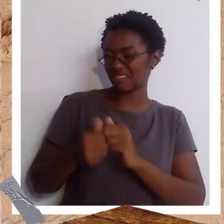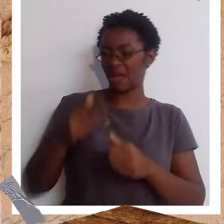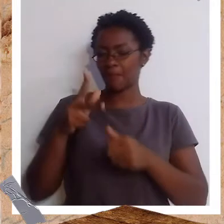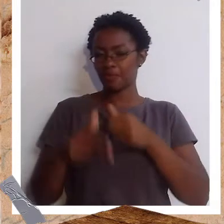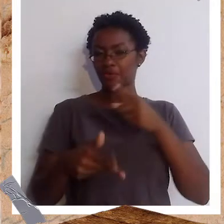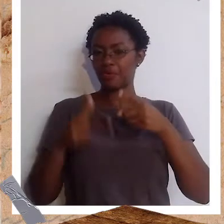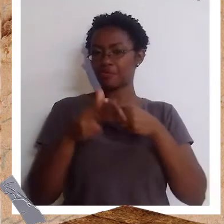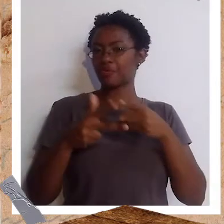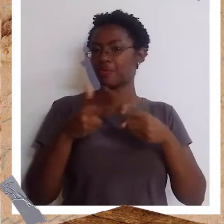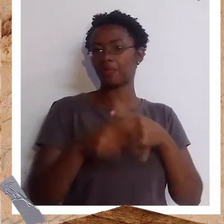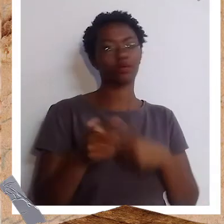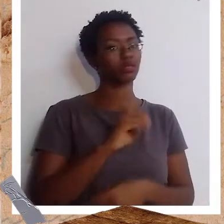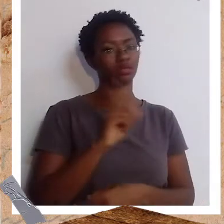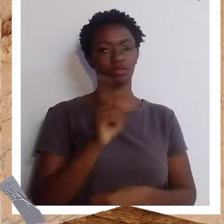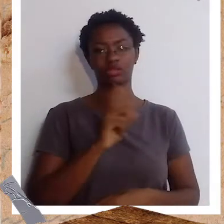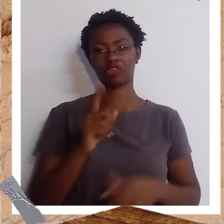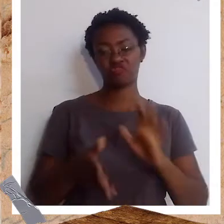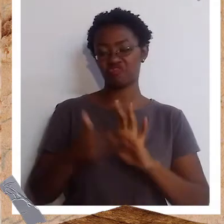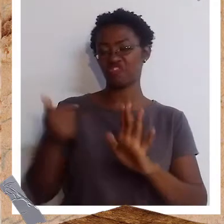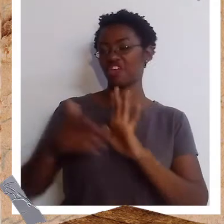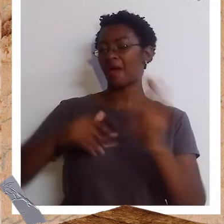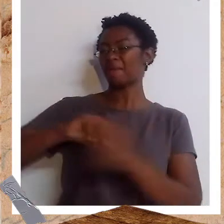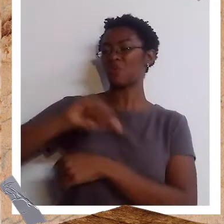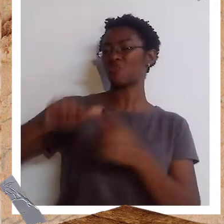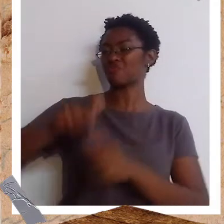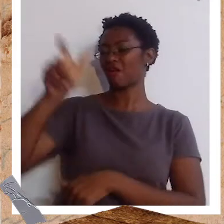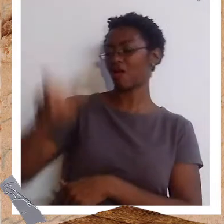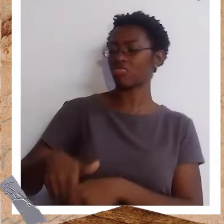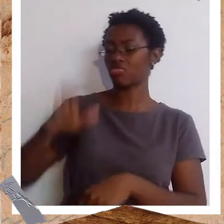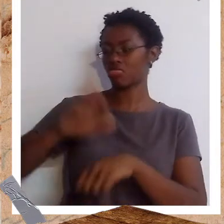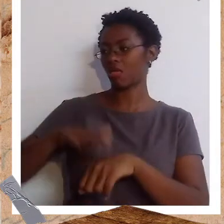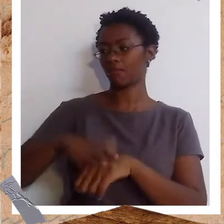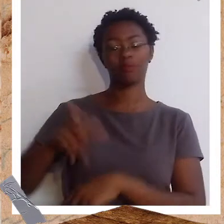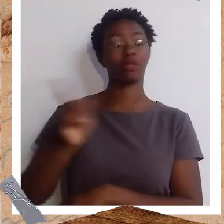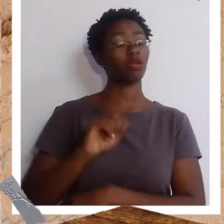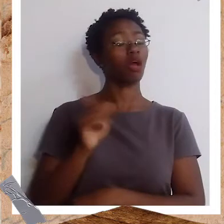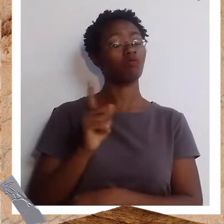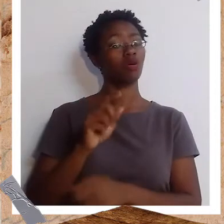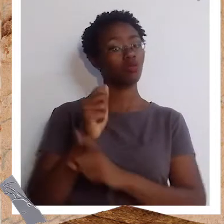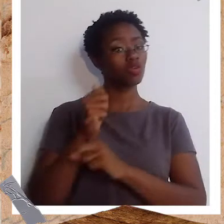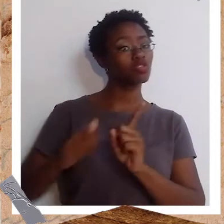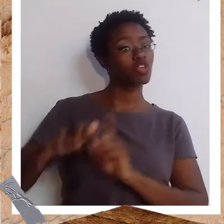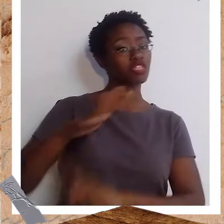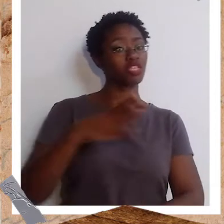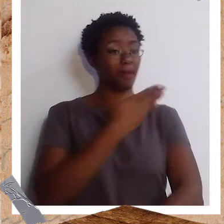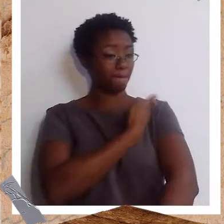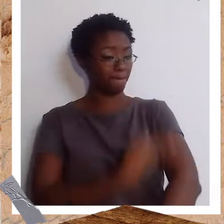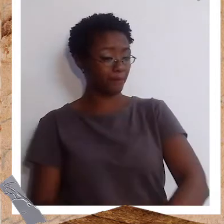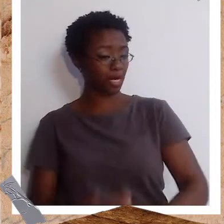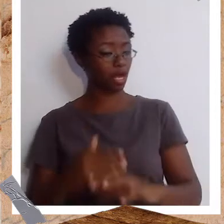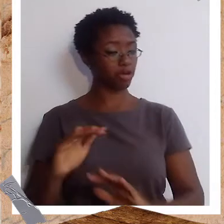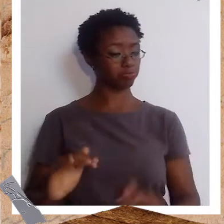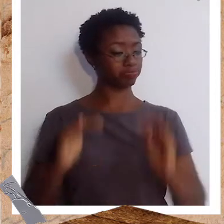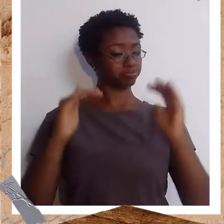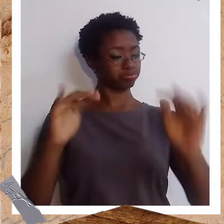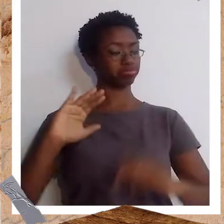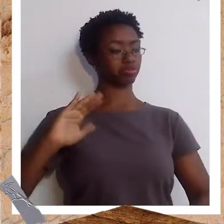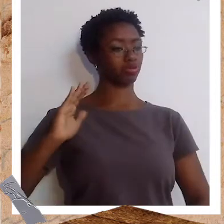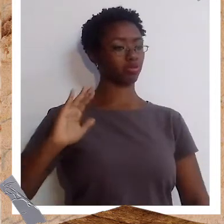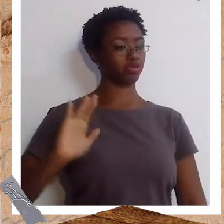de descomplexificação da figura dela. Então, se essa mesma sociedade branca, burguesa, quis